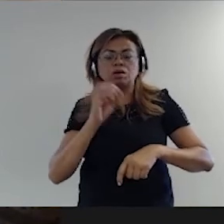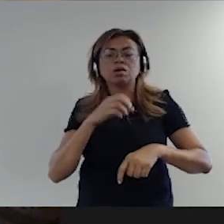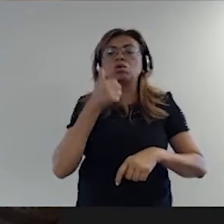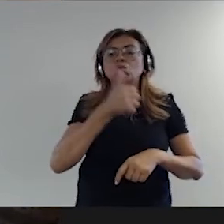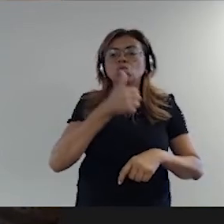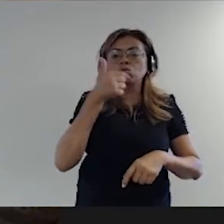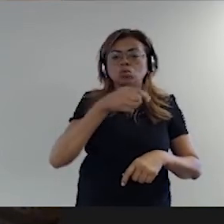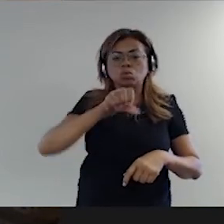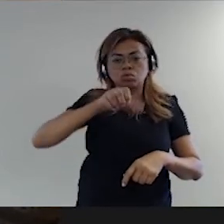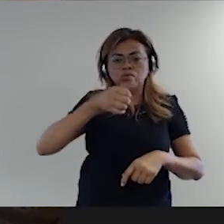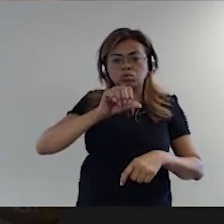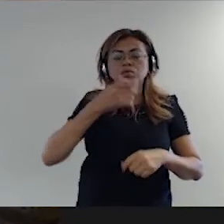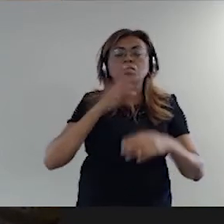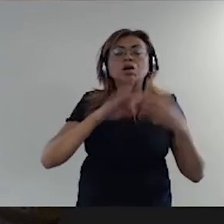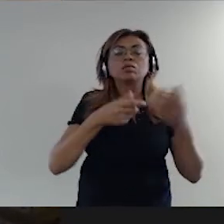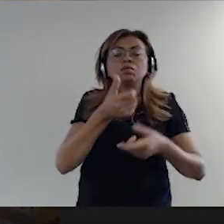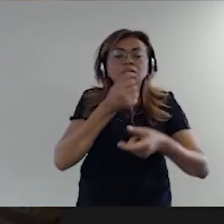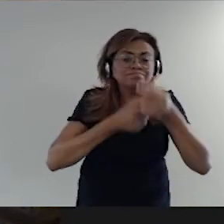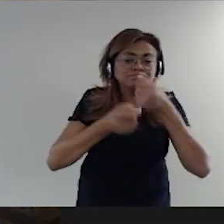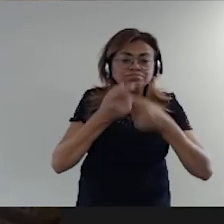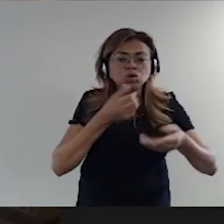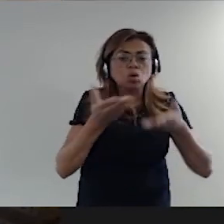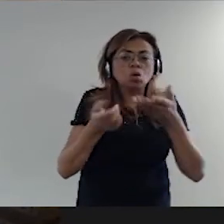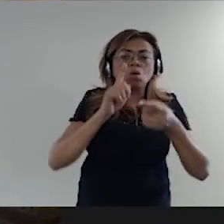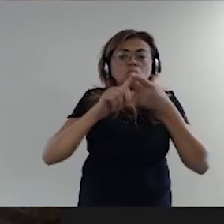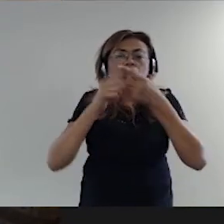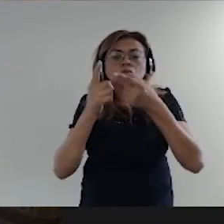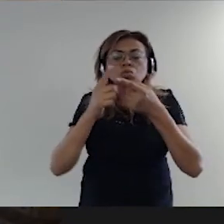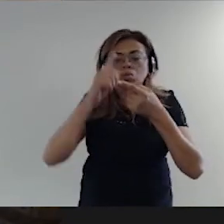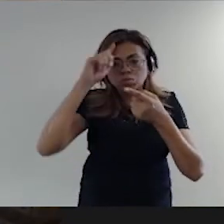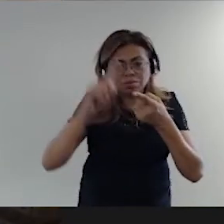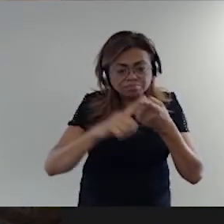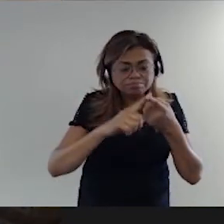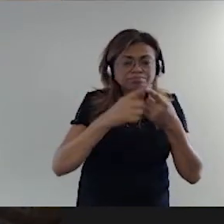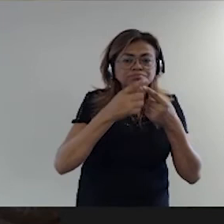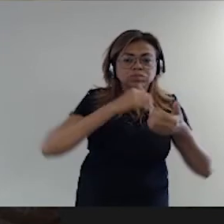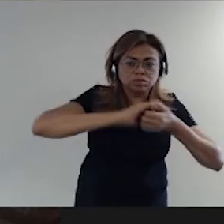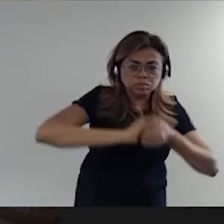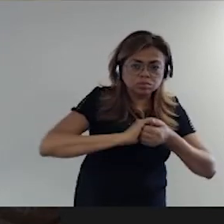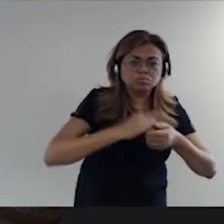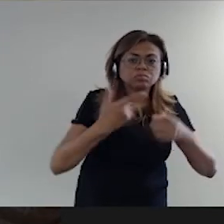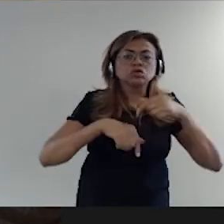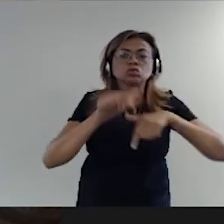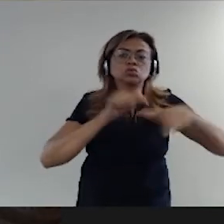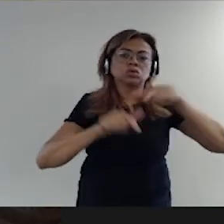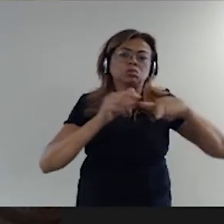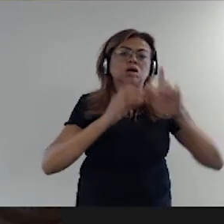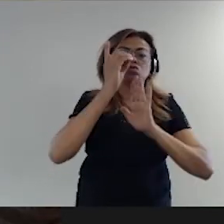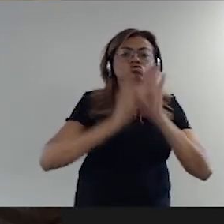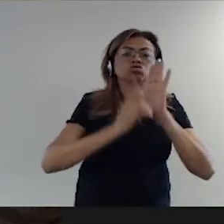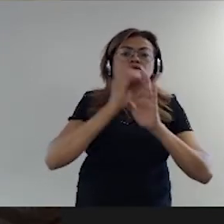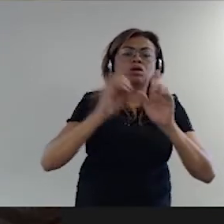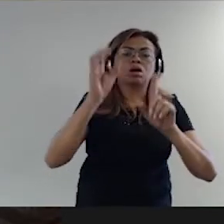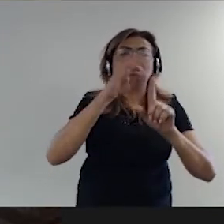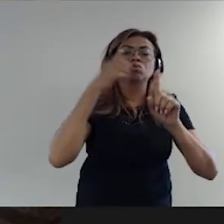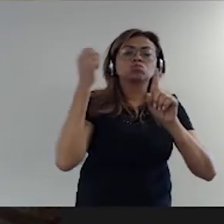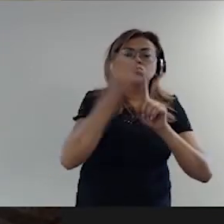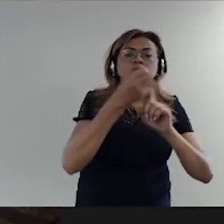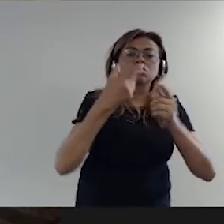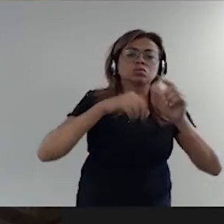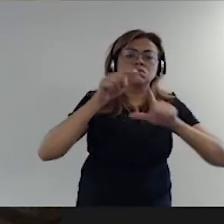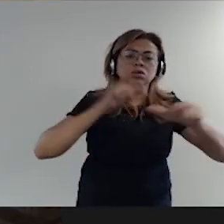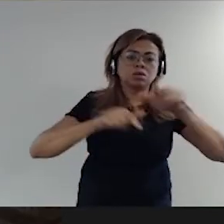diz respeito às negociações coletivas de trabalho, a esse campo do direito coletivo de trabalho. A